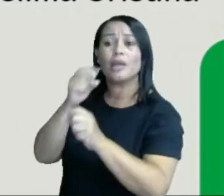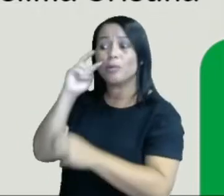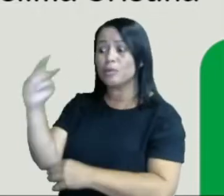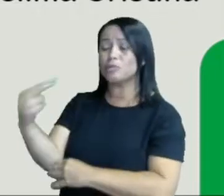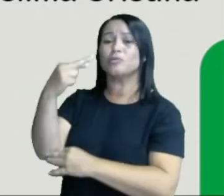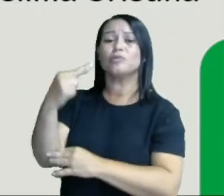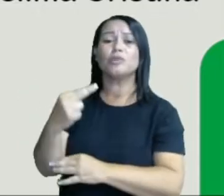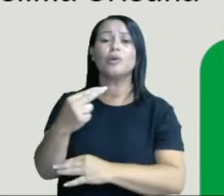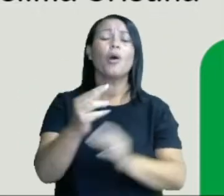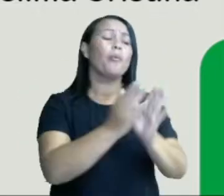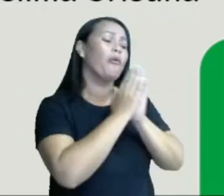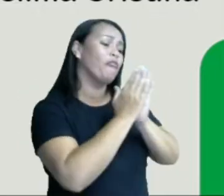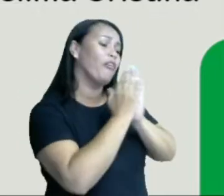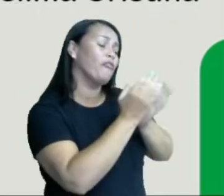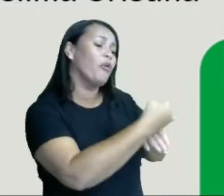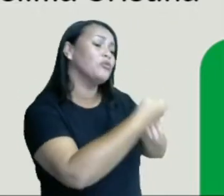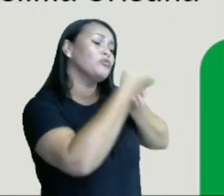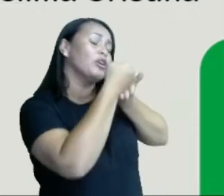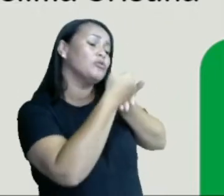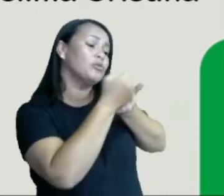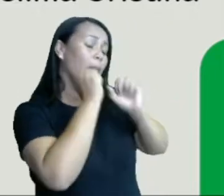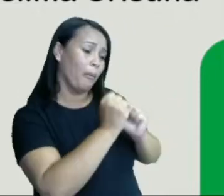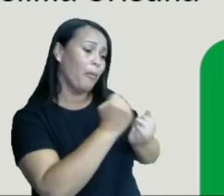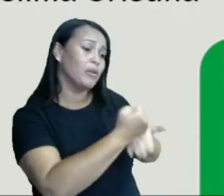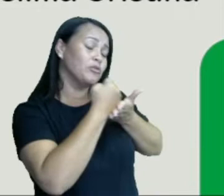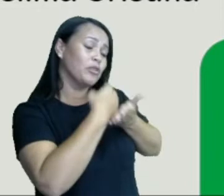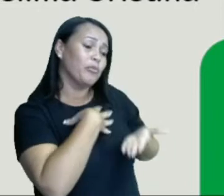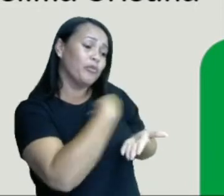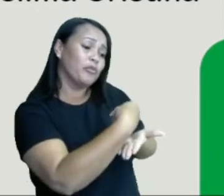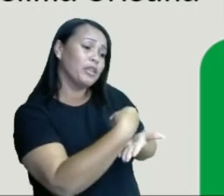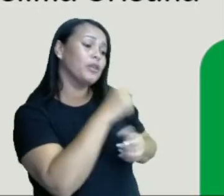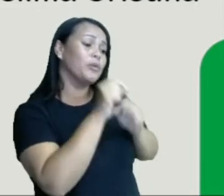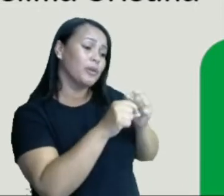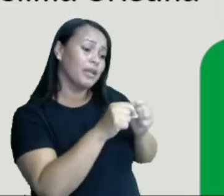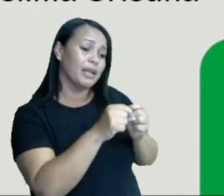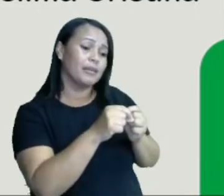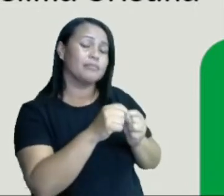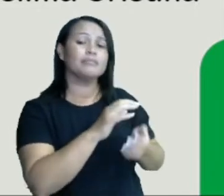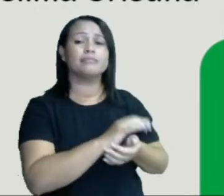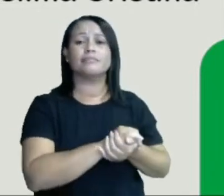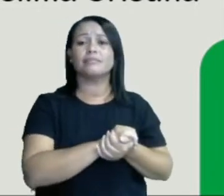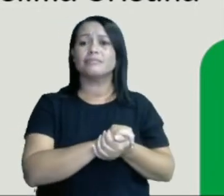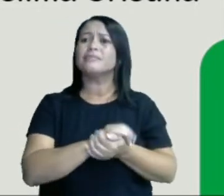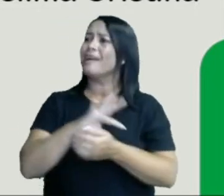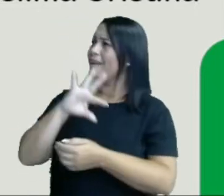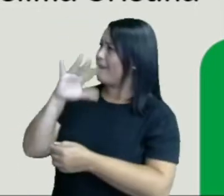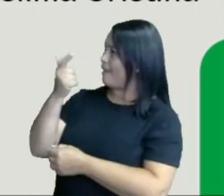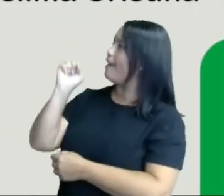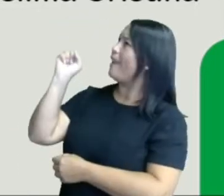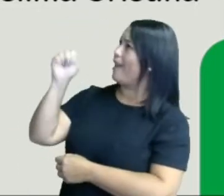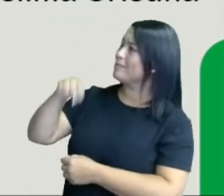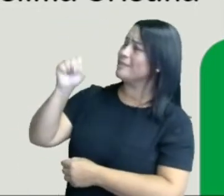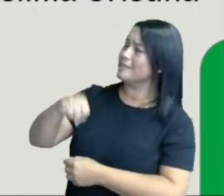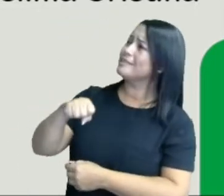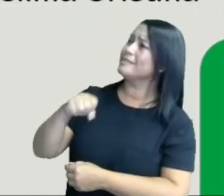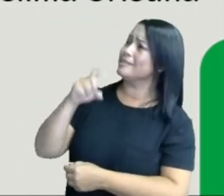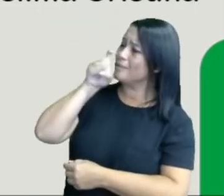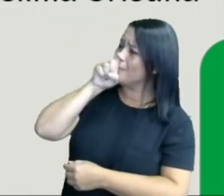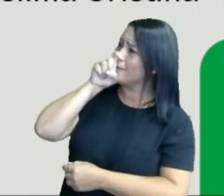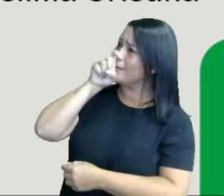que nos viu: "Por favor, pode me ajudar, meu filhote?" Respondeu Zé. "Claro que sim, dona